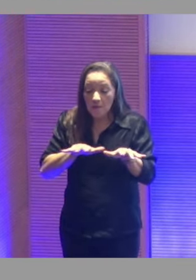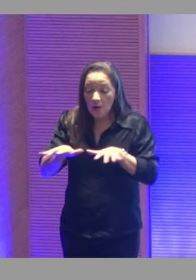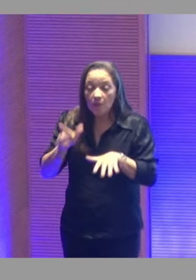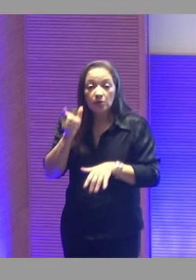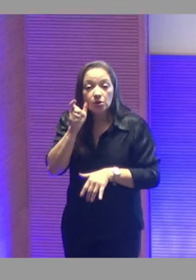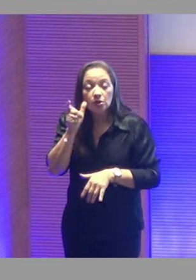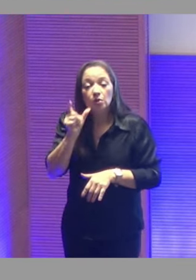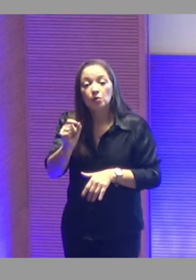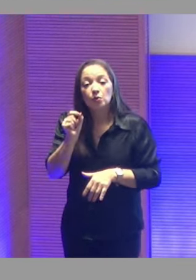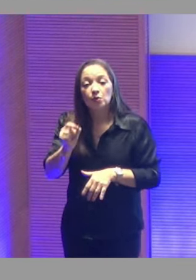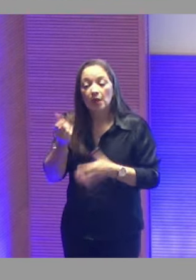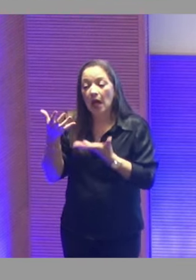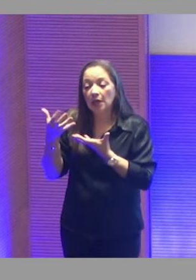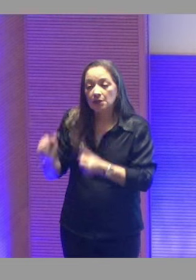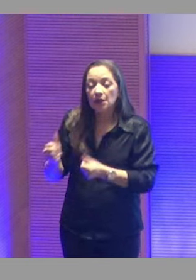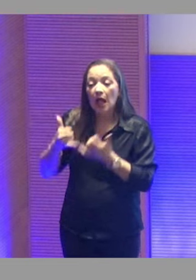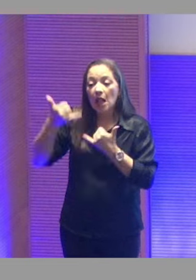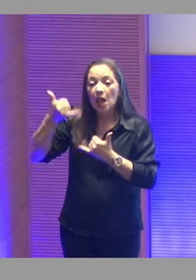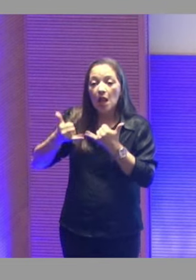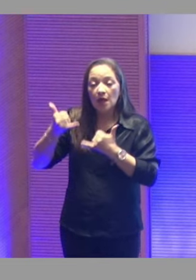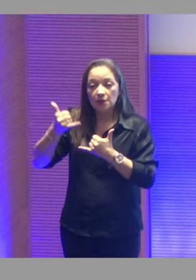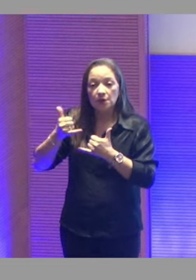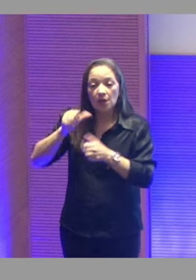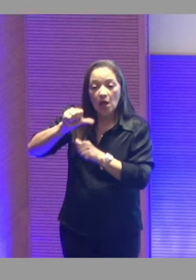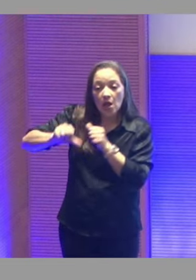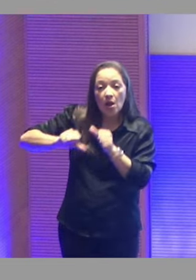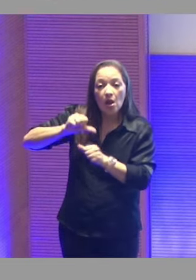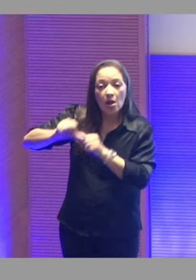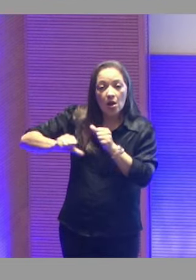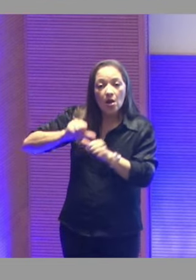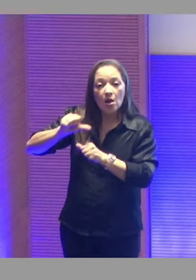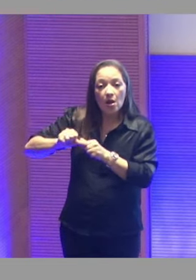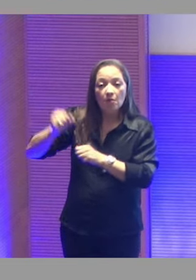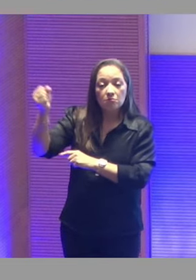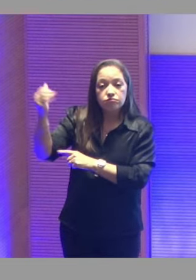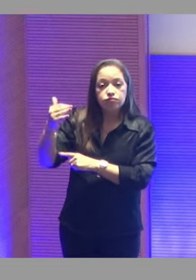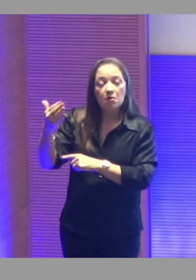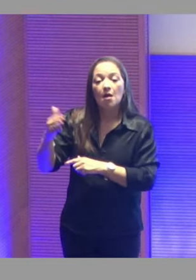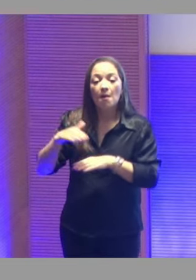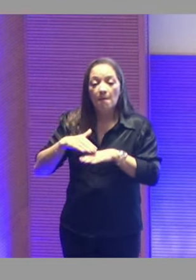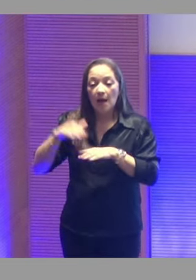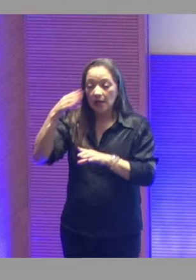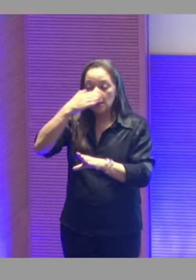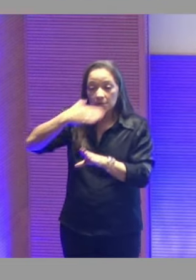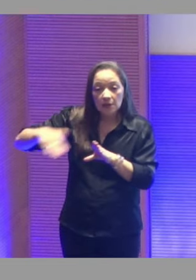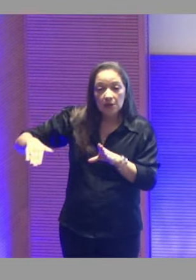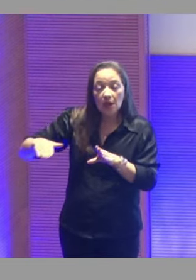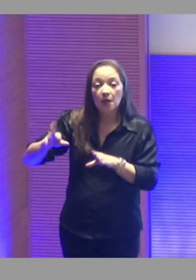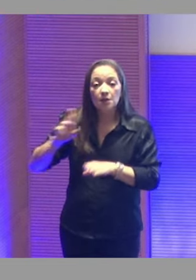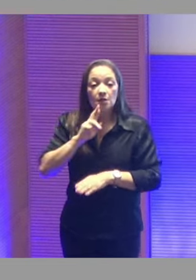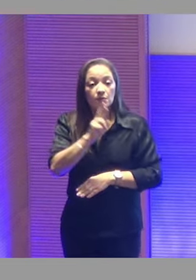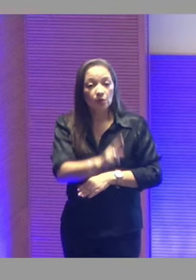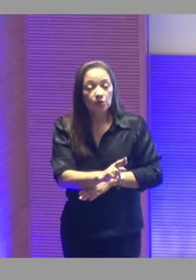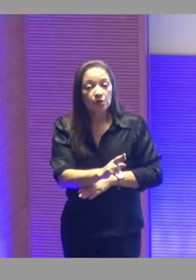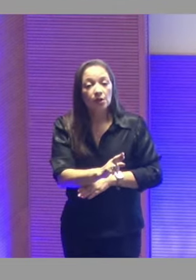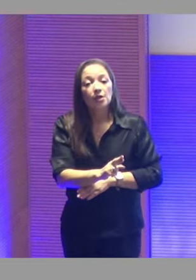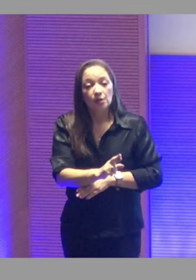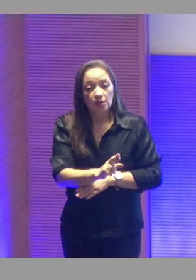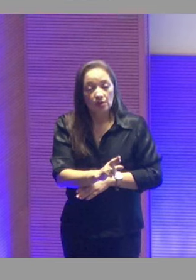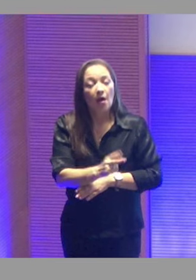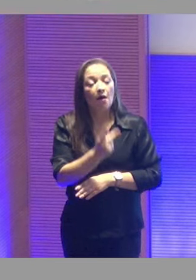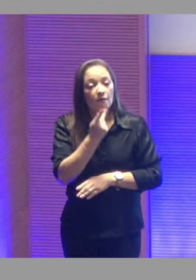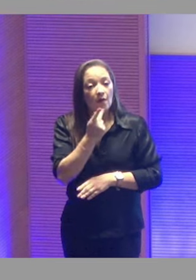bastante interessante que é aquisição de energia renovável eh mais da metade das organizações que responderam relataram T eh